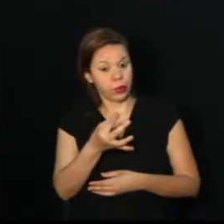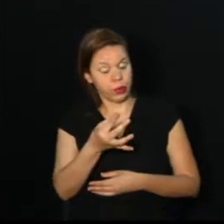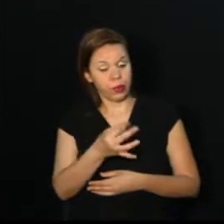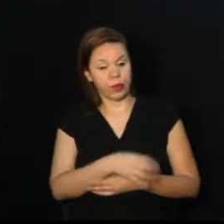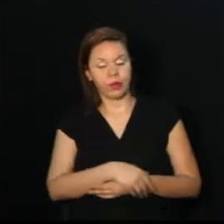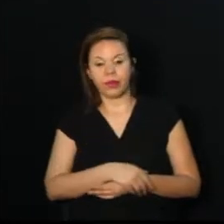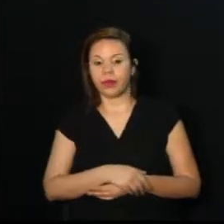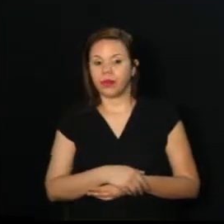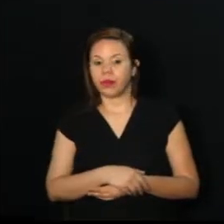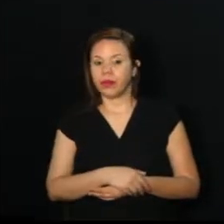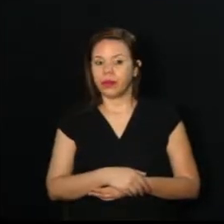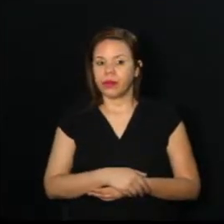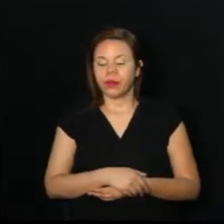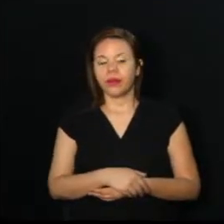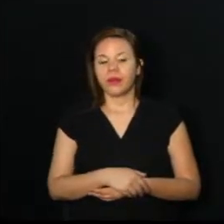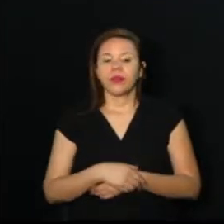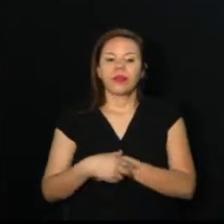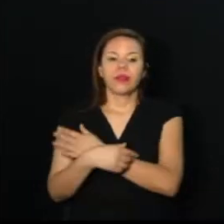alerta.